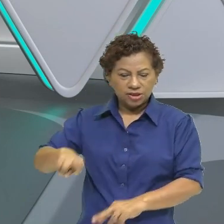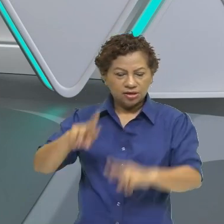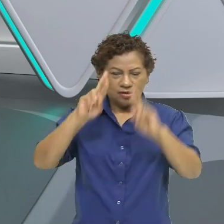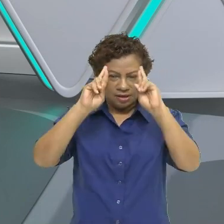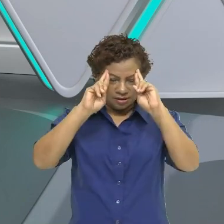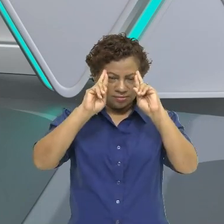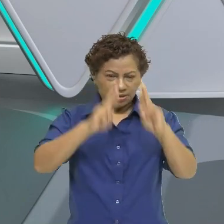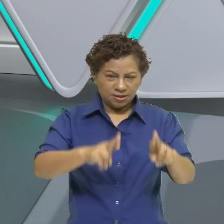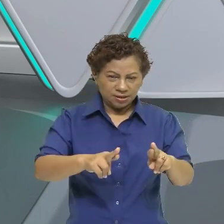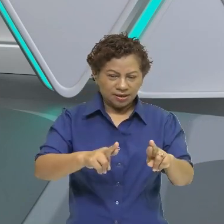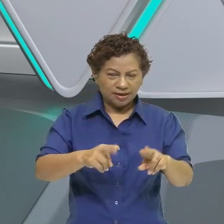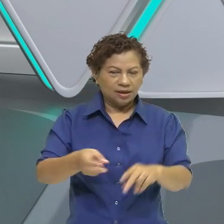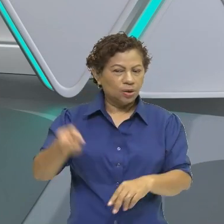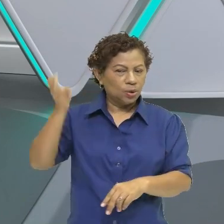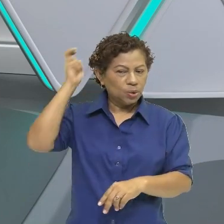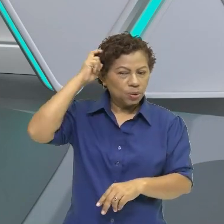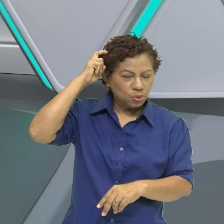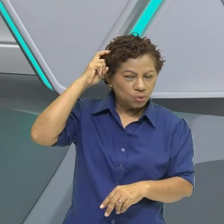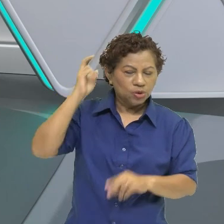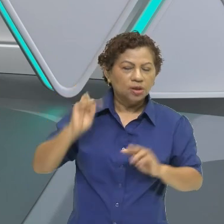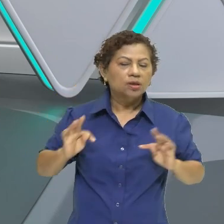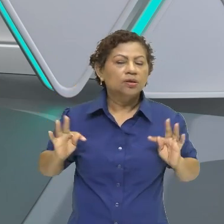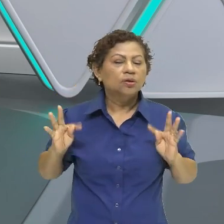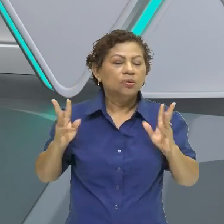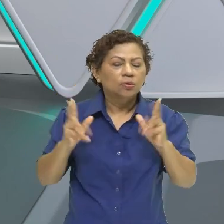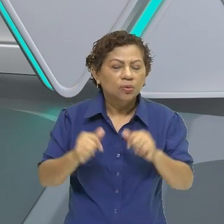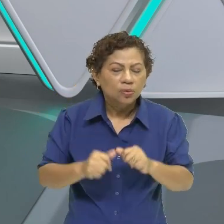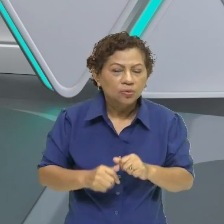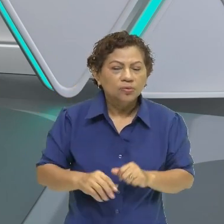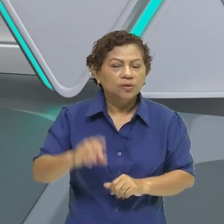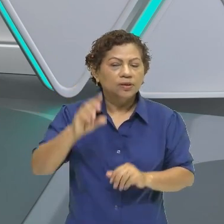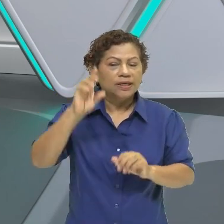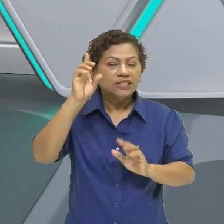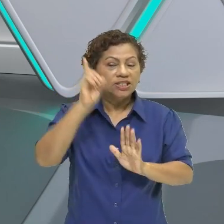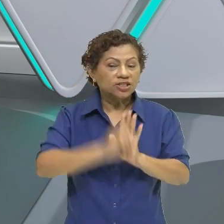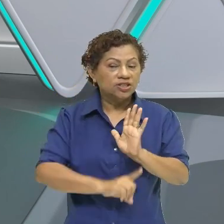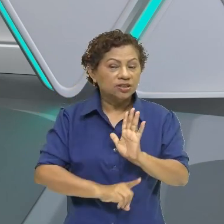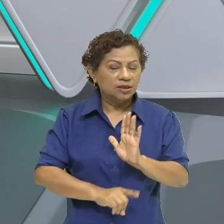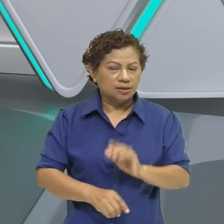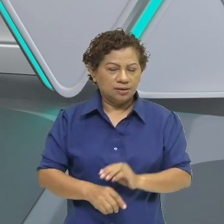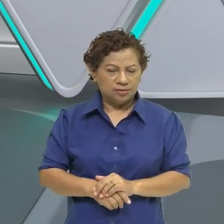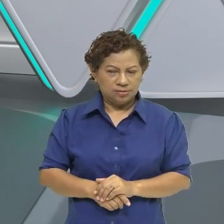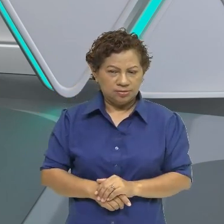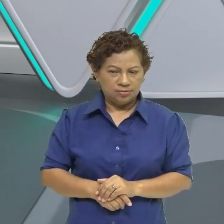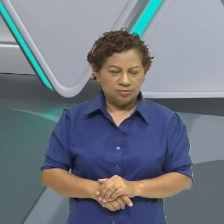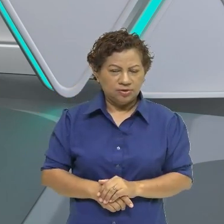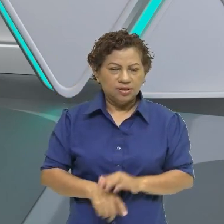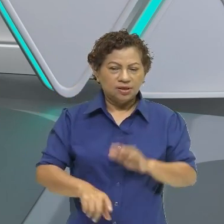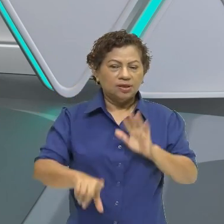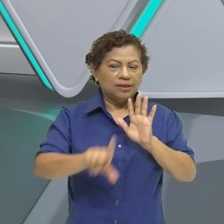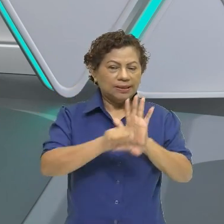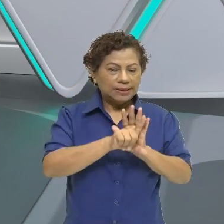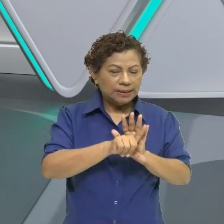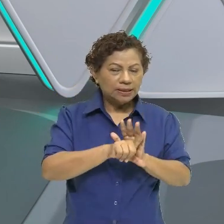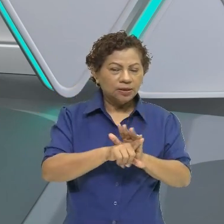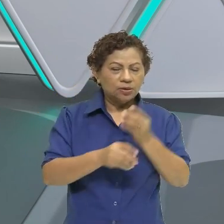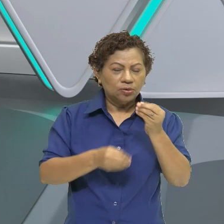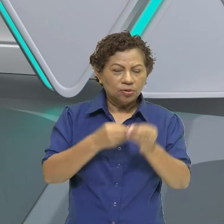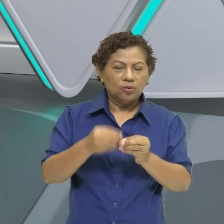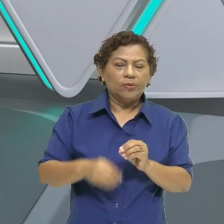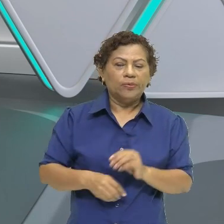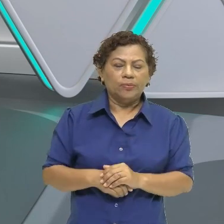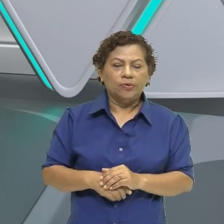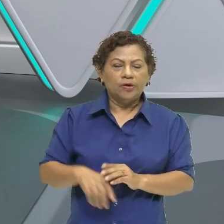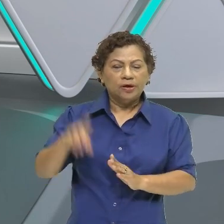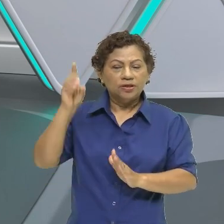E oportunizar todos têm os mesmos direitos, né? Tanto perante a lei quanto perante a Deus, que acredita